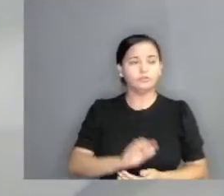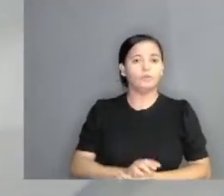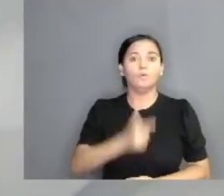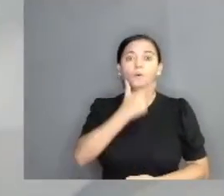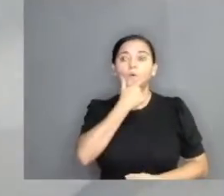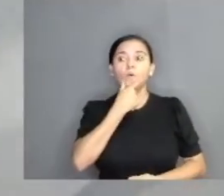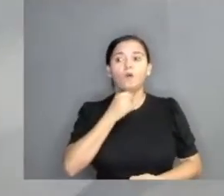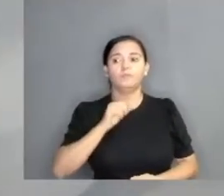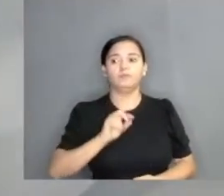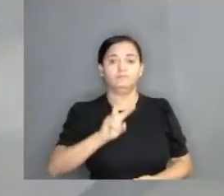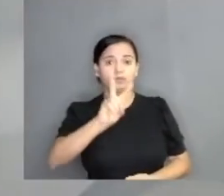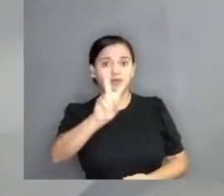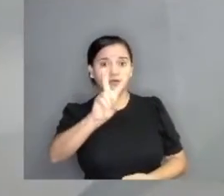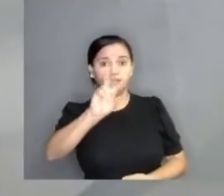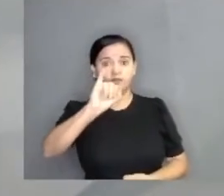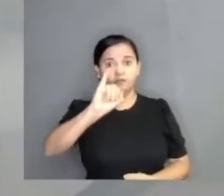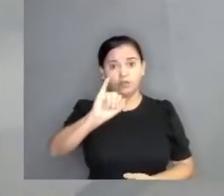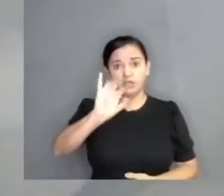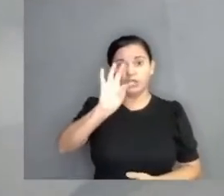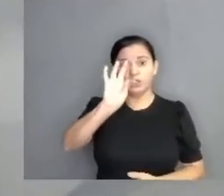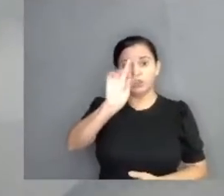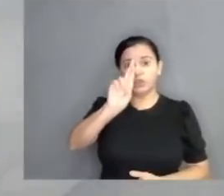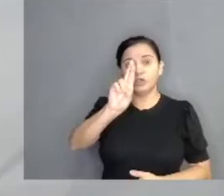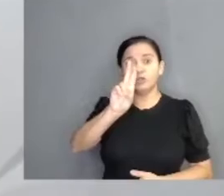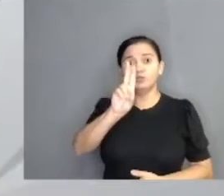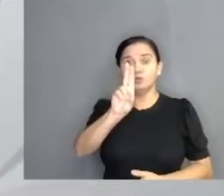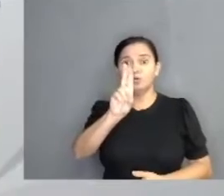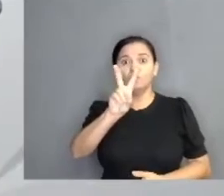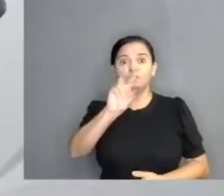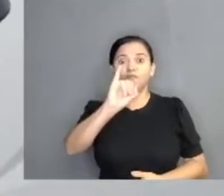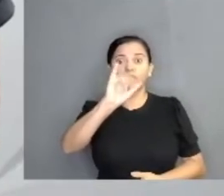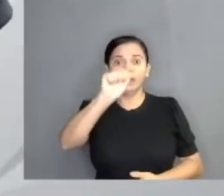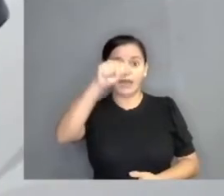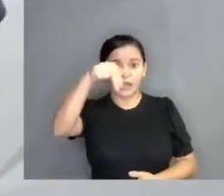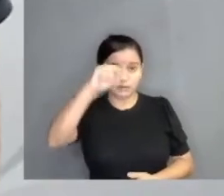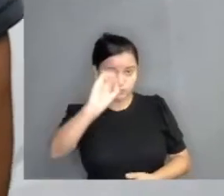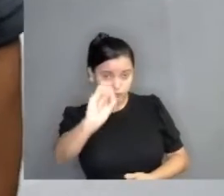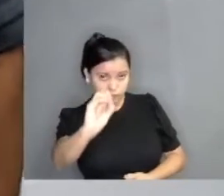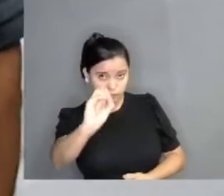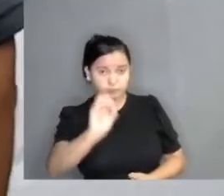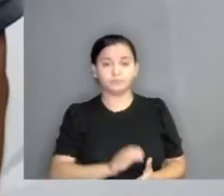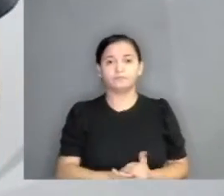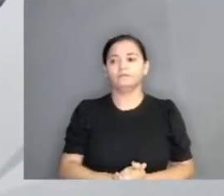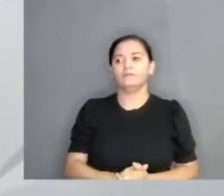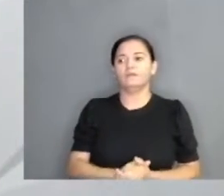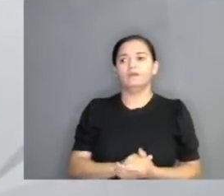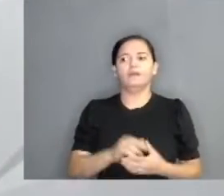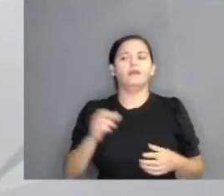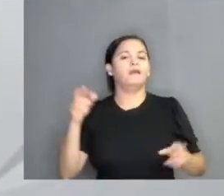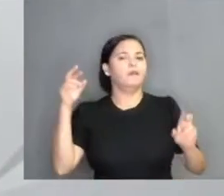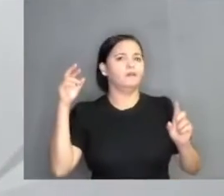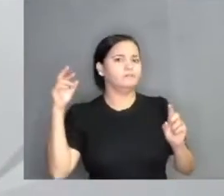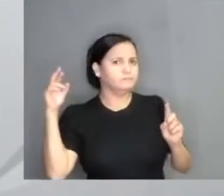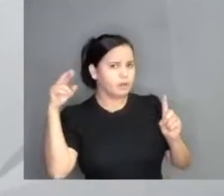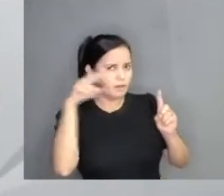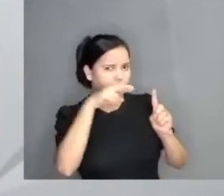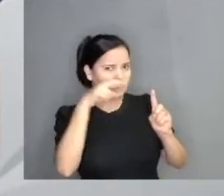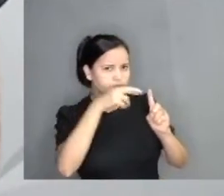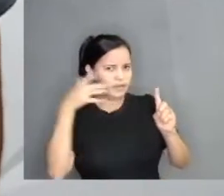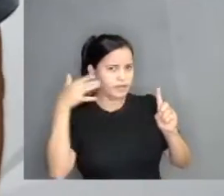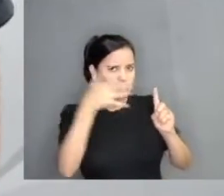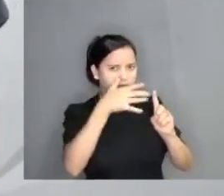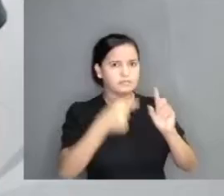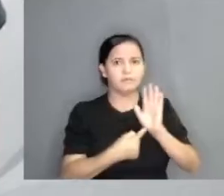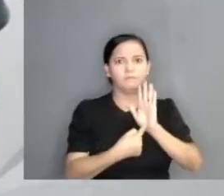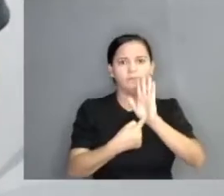vitruviano. Professor Flávio Vitruviano, quem era mesmo essa referência aí? Era um arquiteto grego